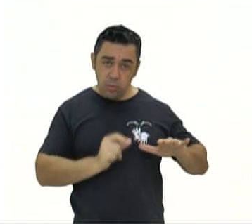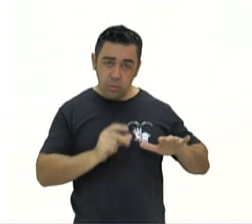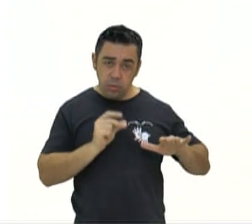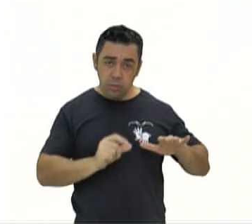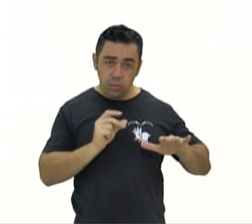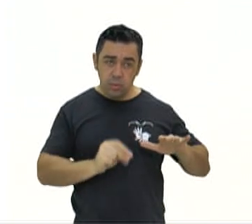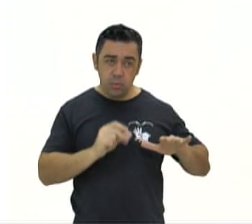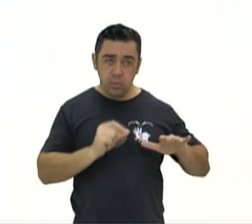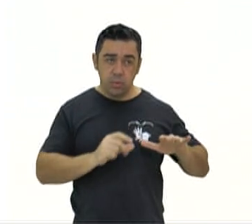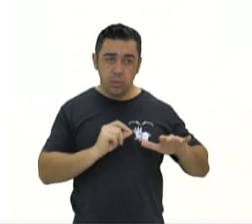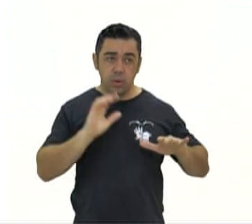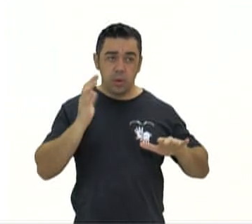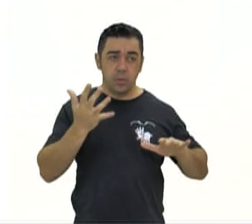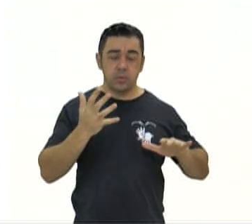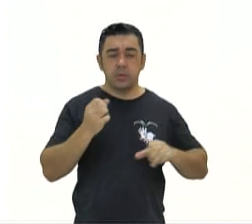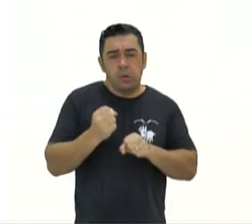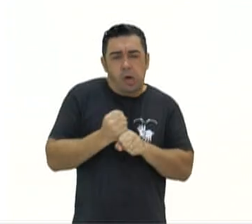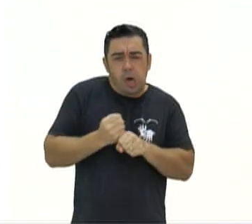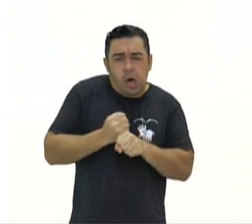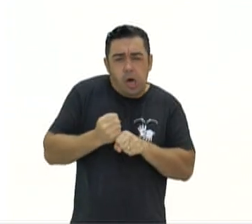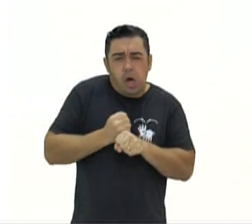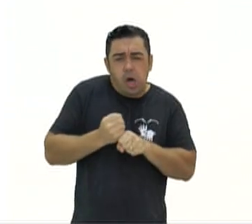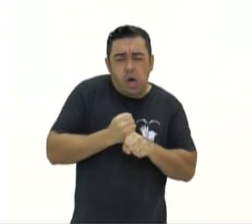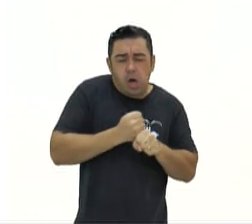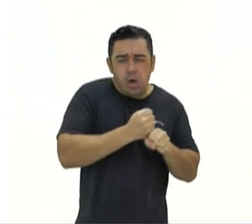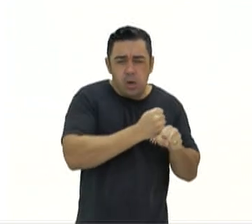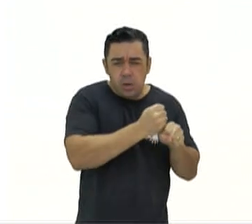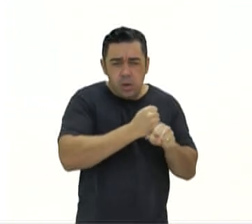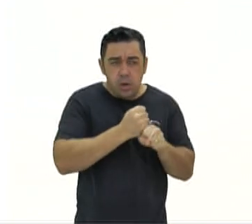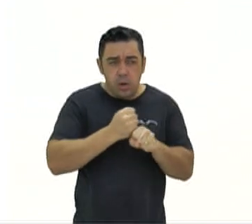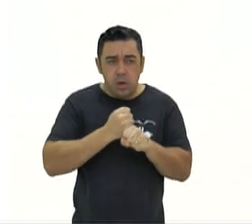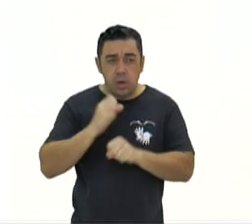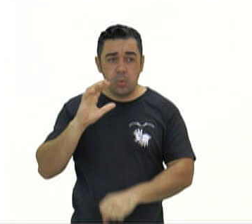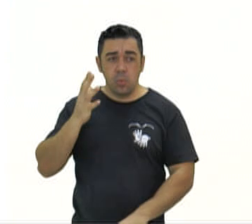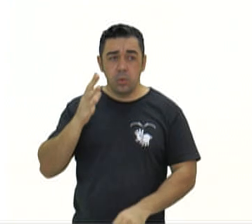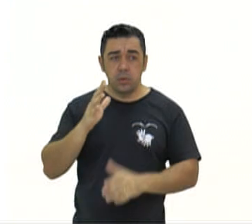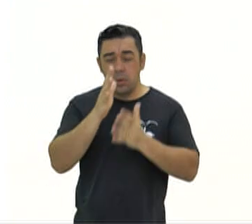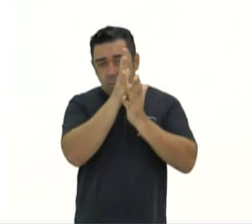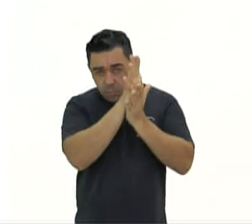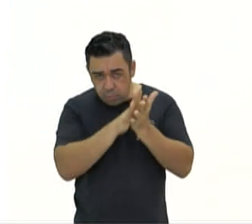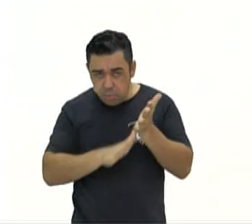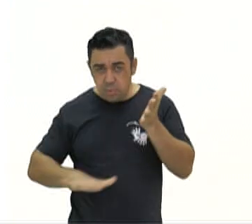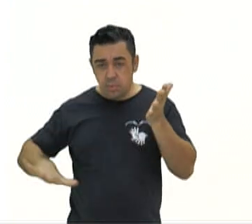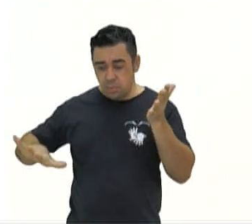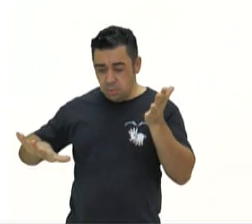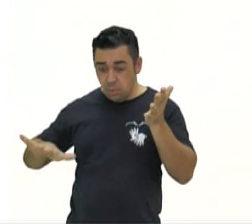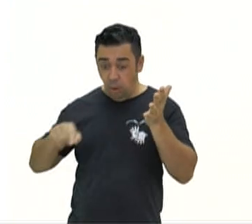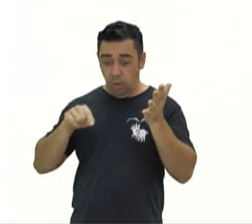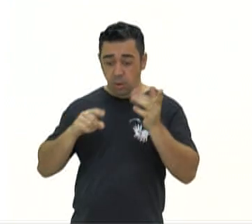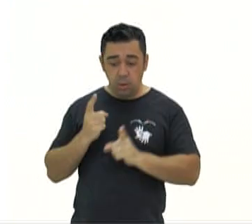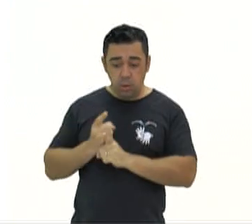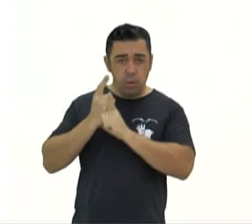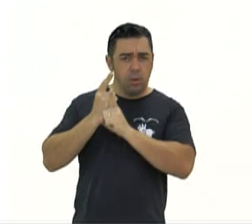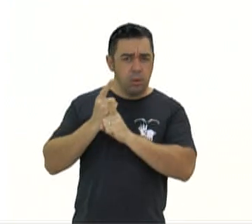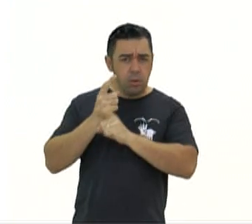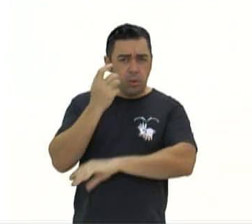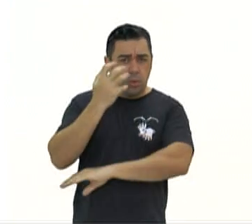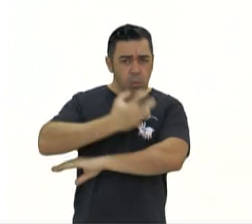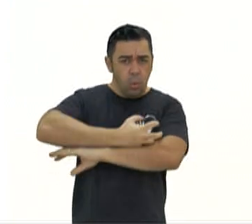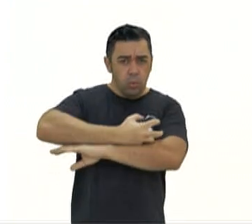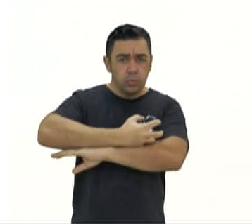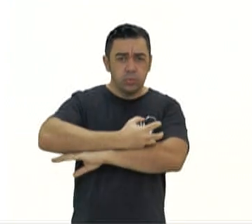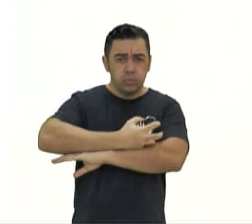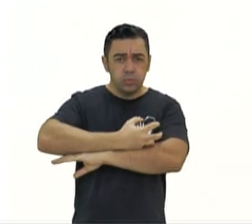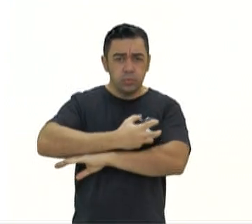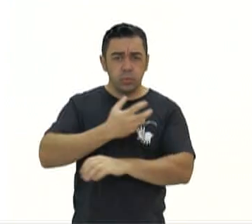Ó? Então ele foi coberto, com o passar então, de muito, muito tempo, alguma coisa aconteceu e acharam o fóssil ali. Então o processo